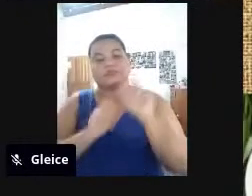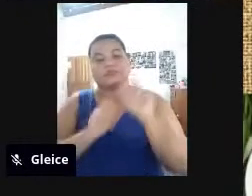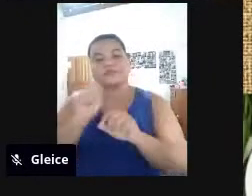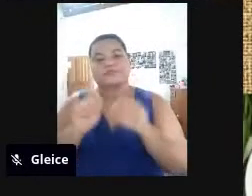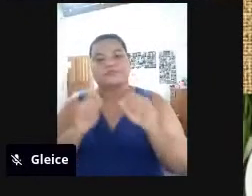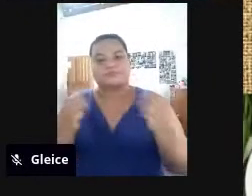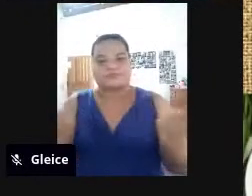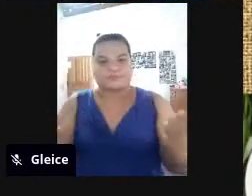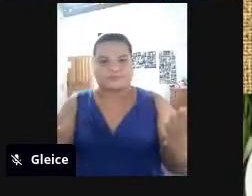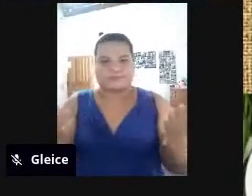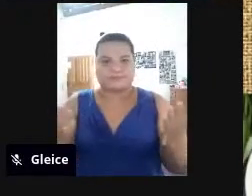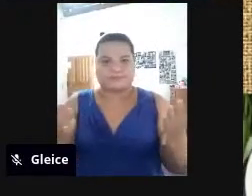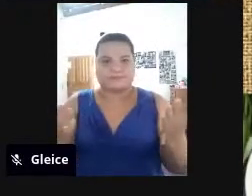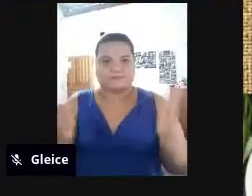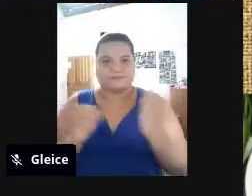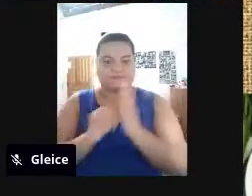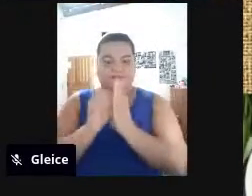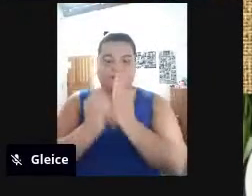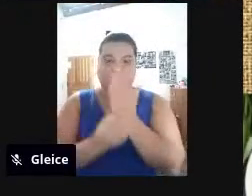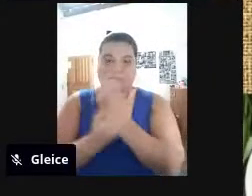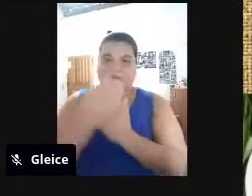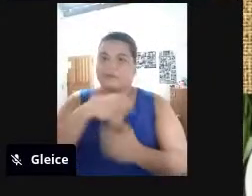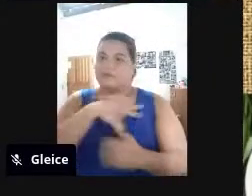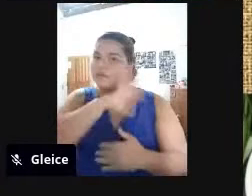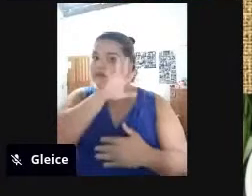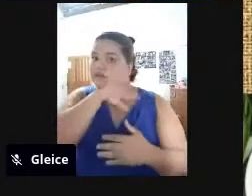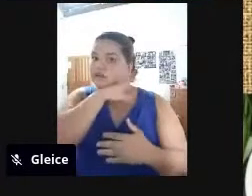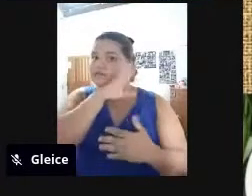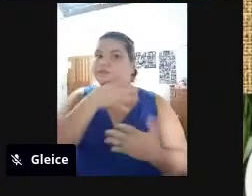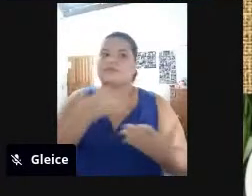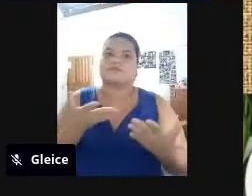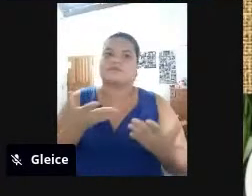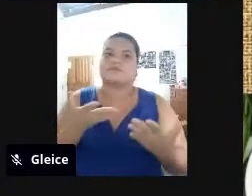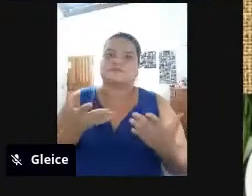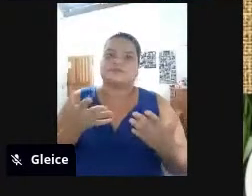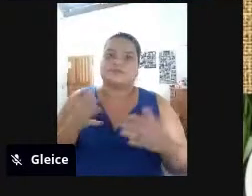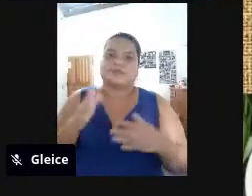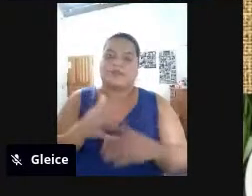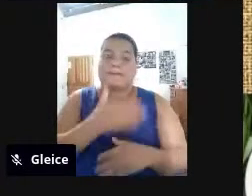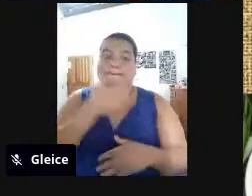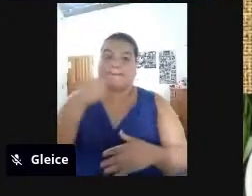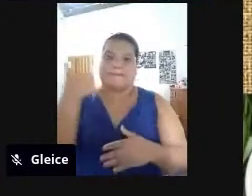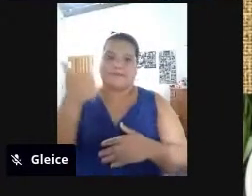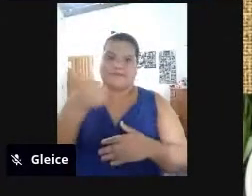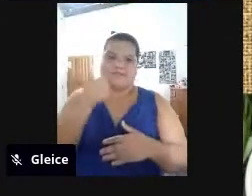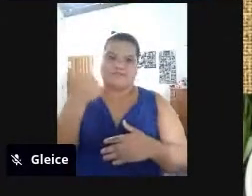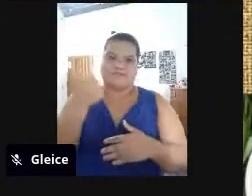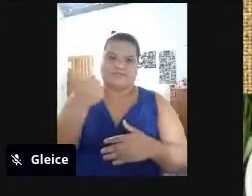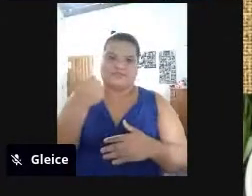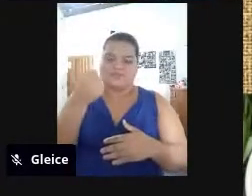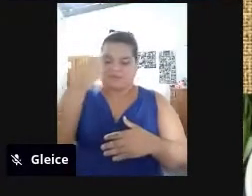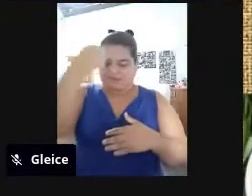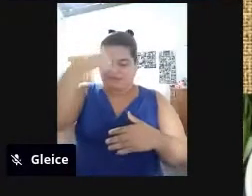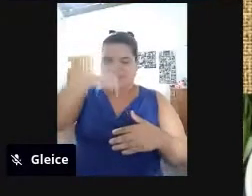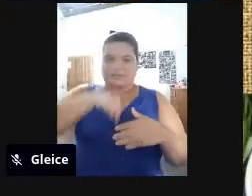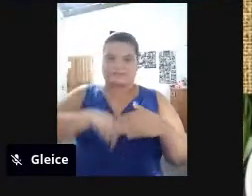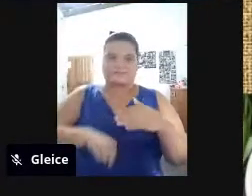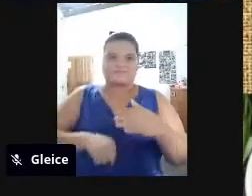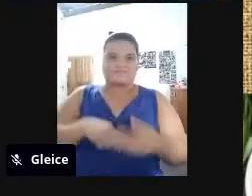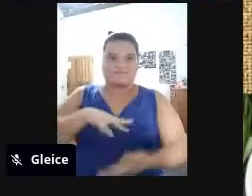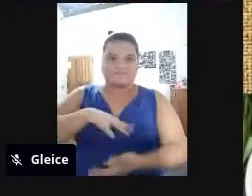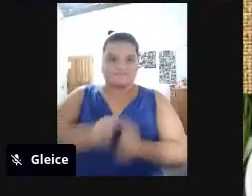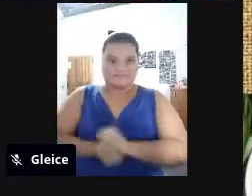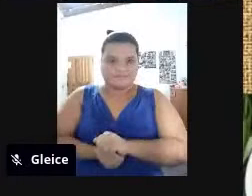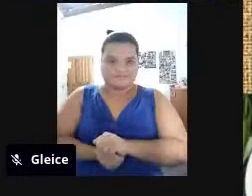a proteína de origem animal, ela continua tendo uma maior digestibilidade do que a proteína vegetal. Então,